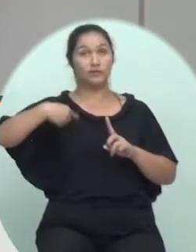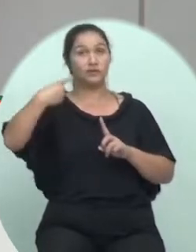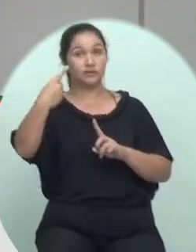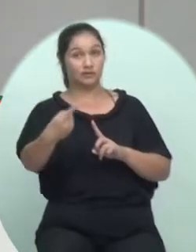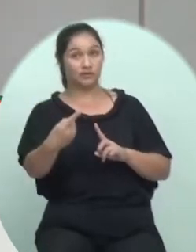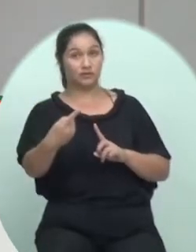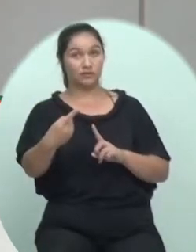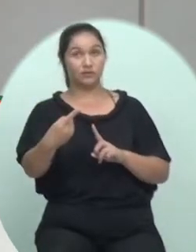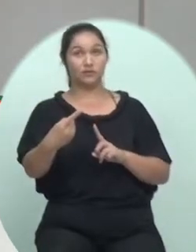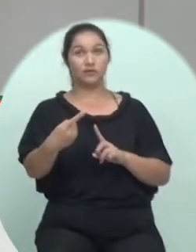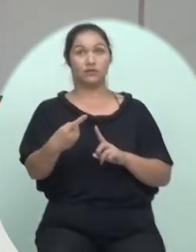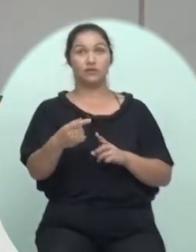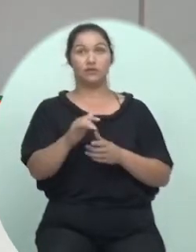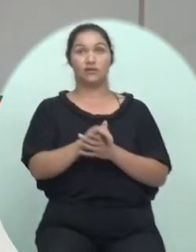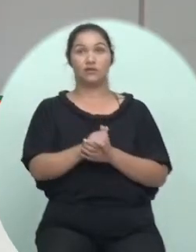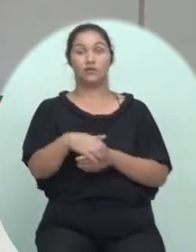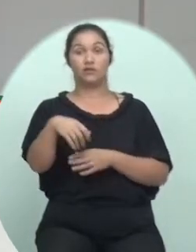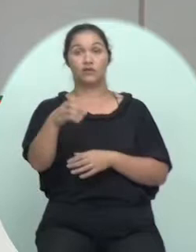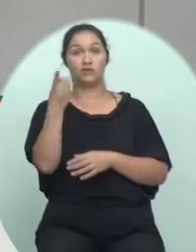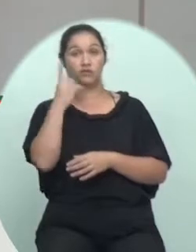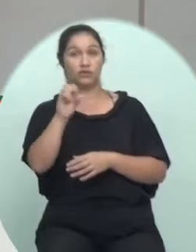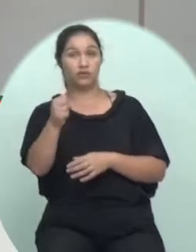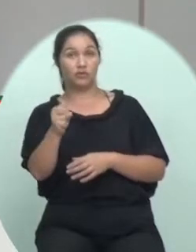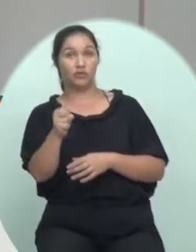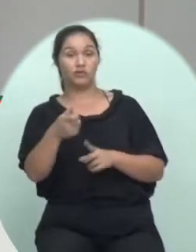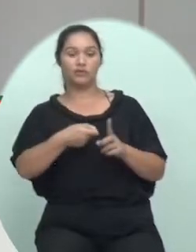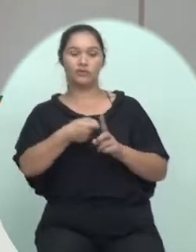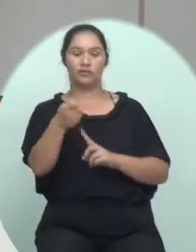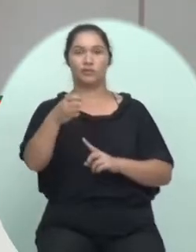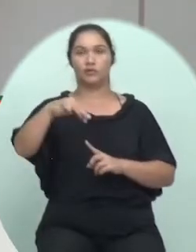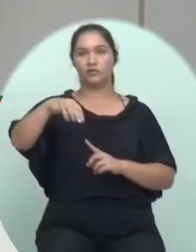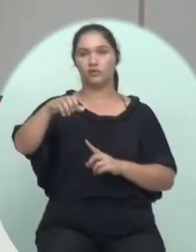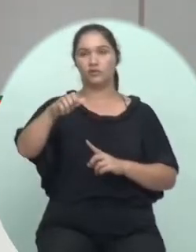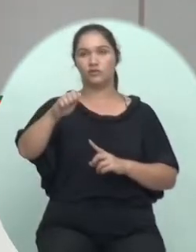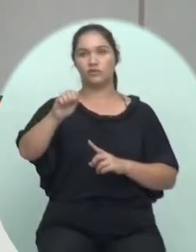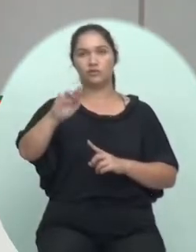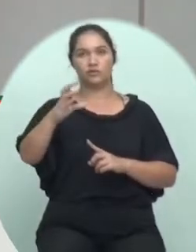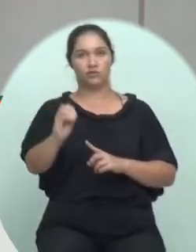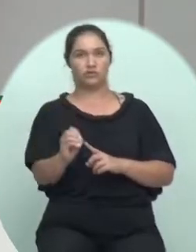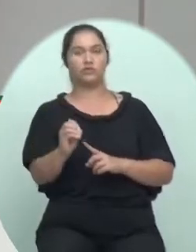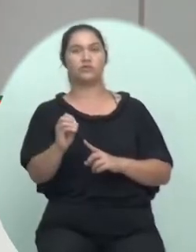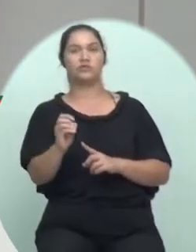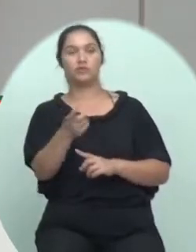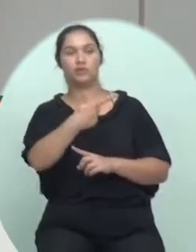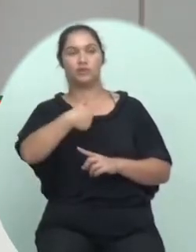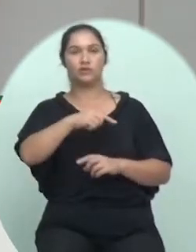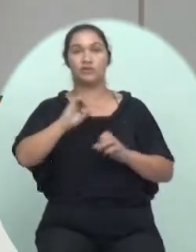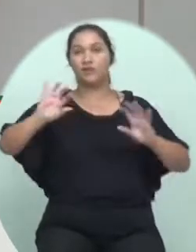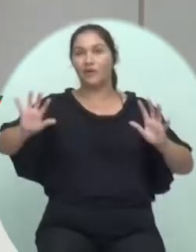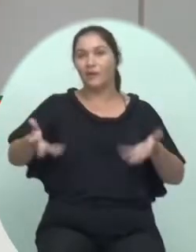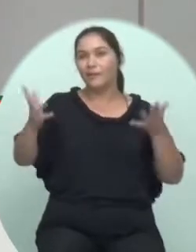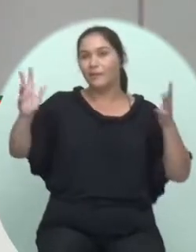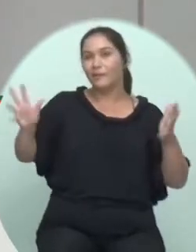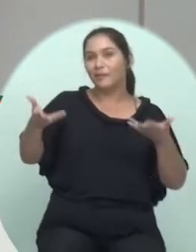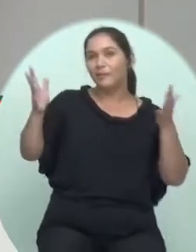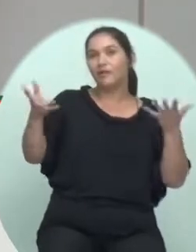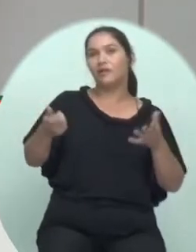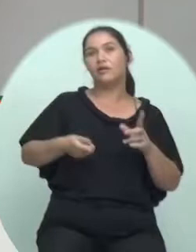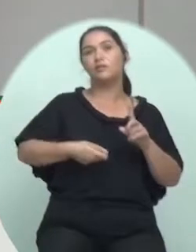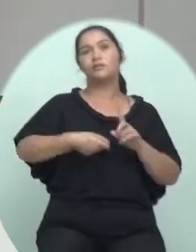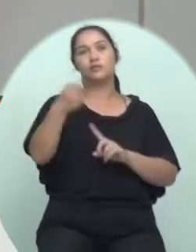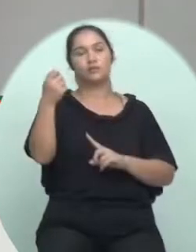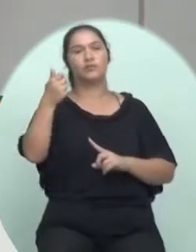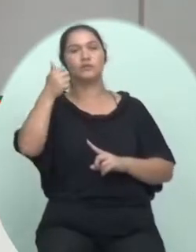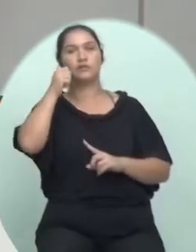Mulheres, 8 de março, e geralmente nessa data, em torno dessa data, ou às vezes até do mês, se criam muitos debates em torno